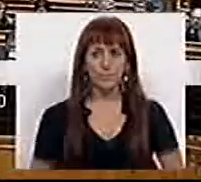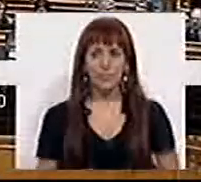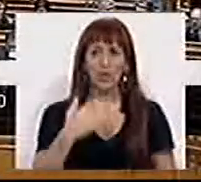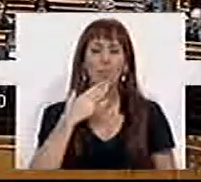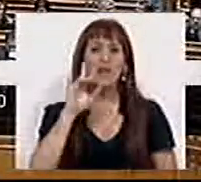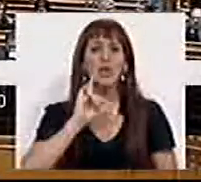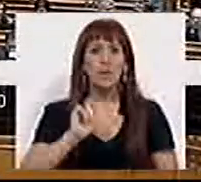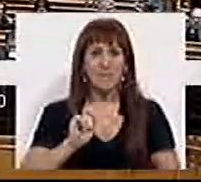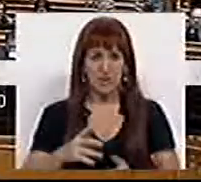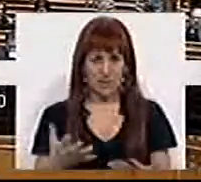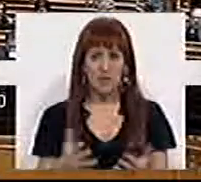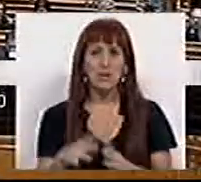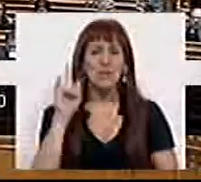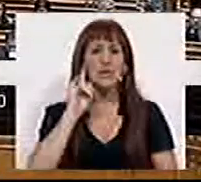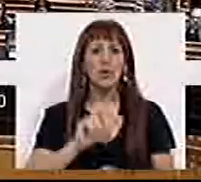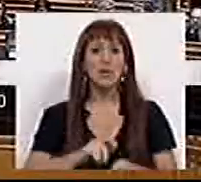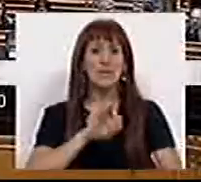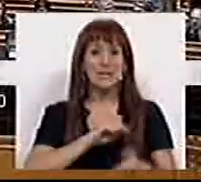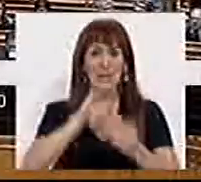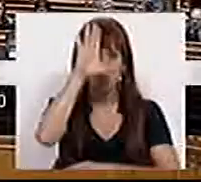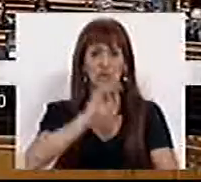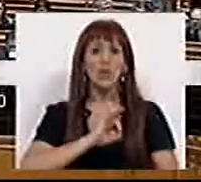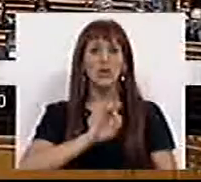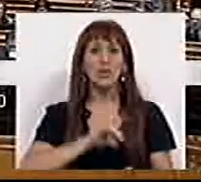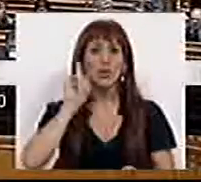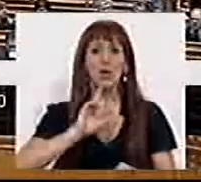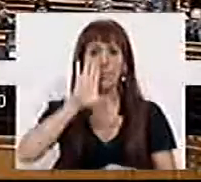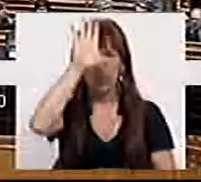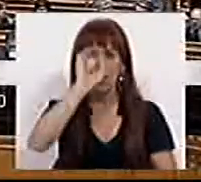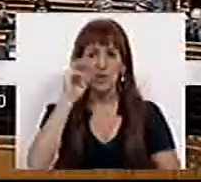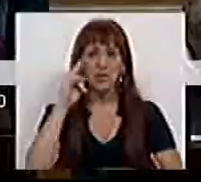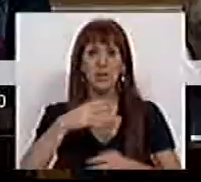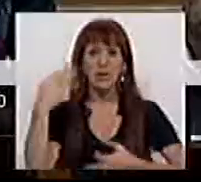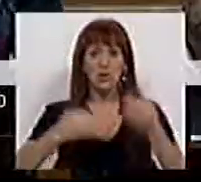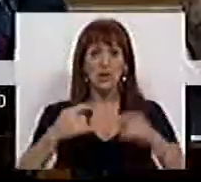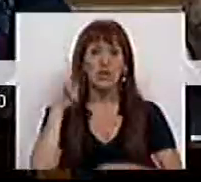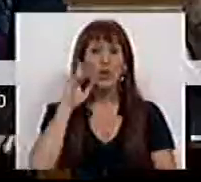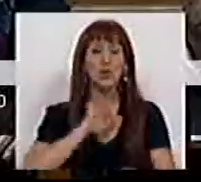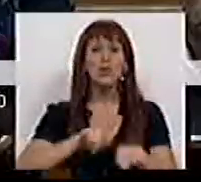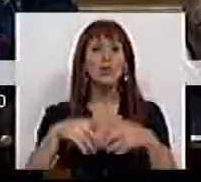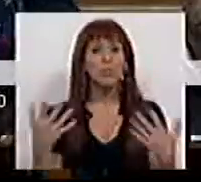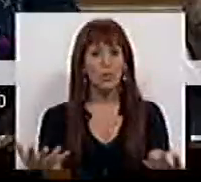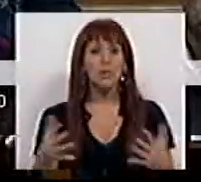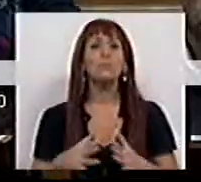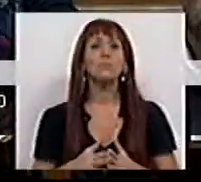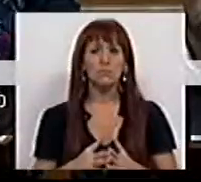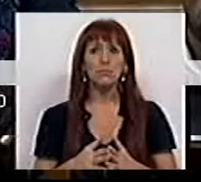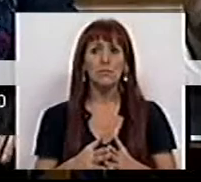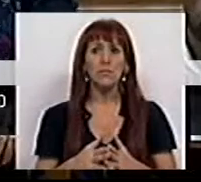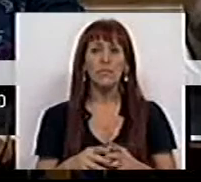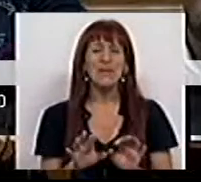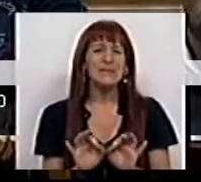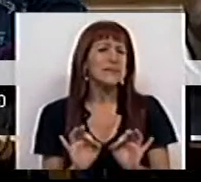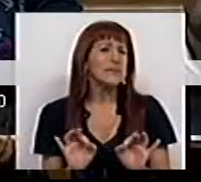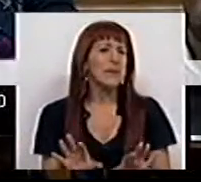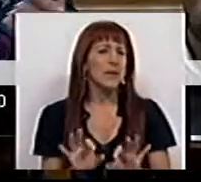Muito obrigada, Sra. Presidente, Sra. Secretária de Estado, Sra. Ministra da Justiça, Senhoras e Senhores Deputados. Em